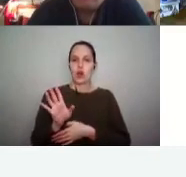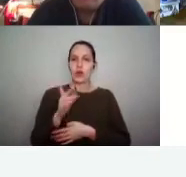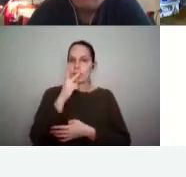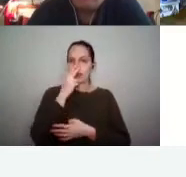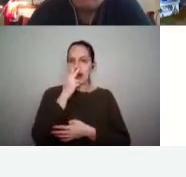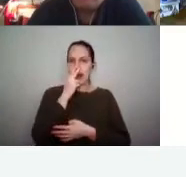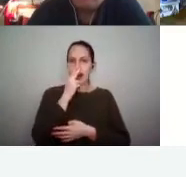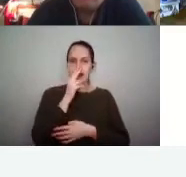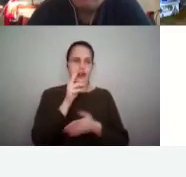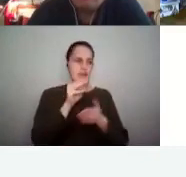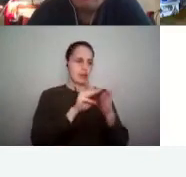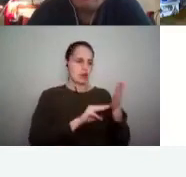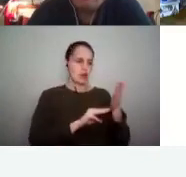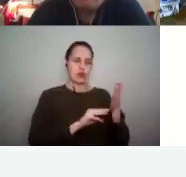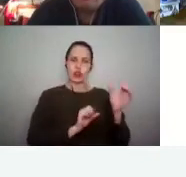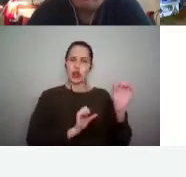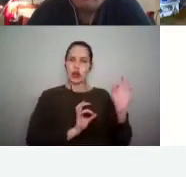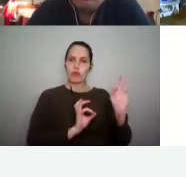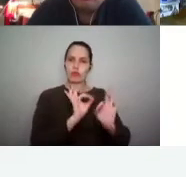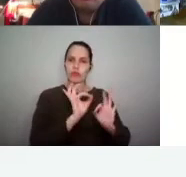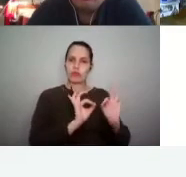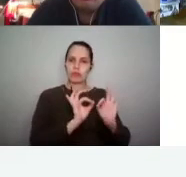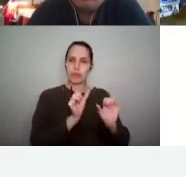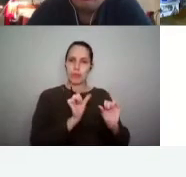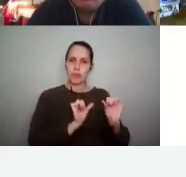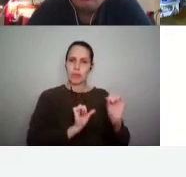no método e tivéssemos